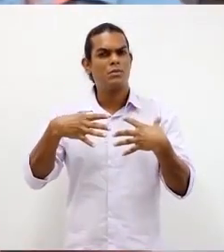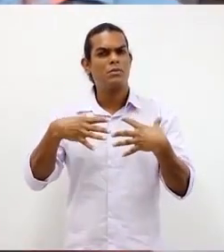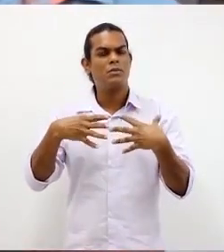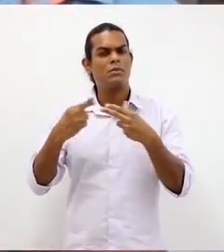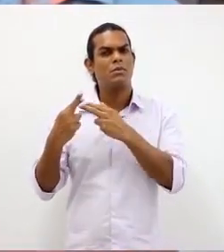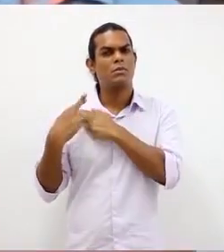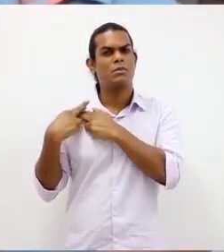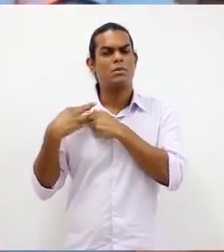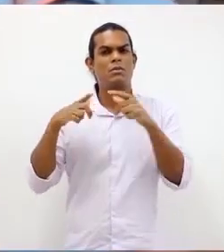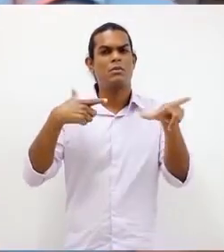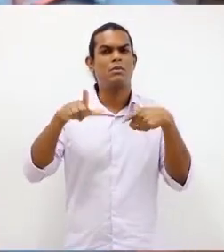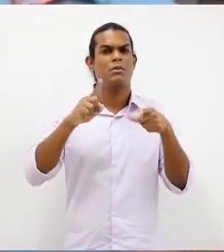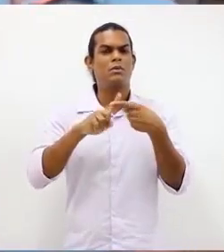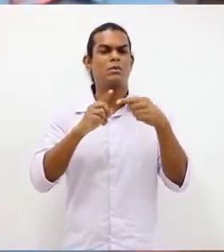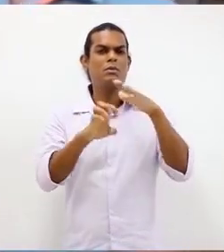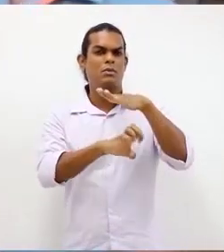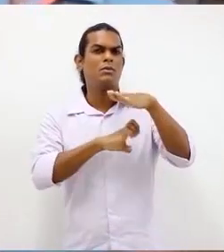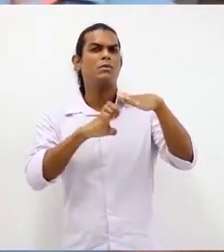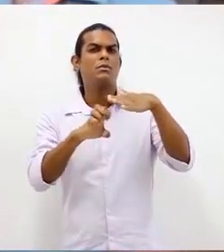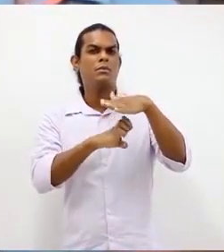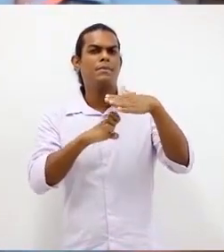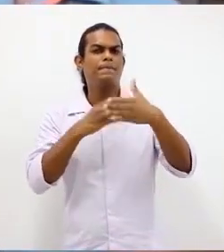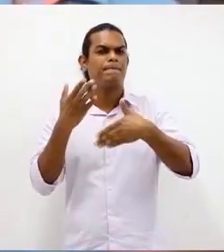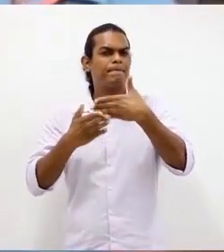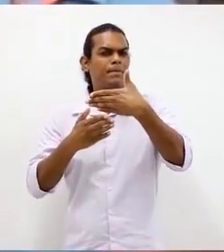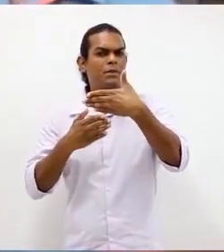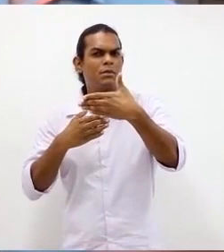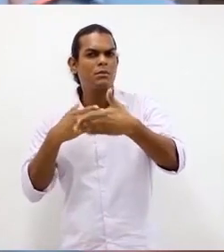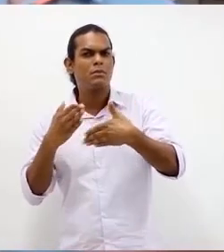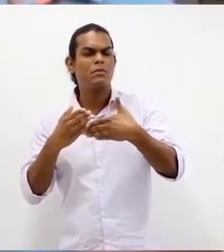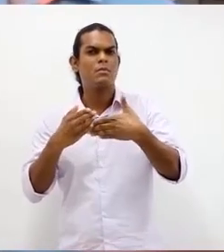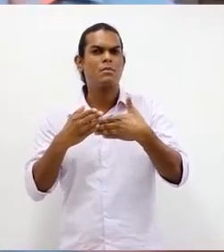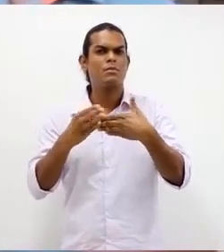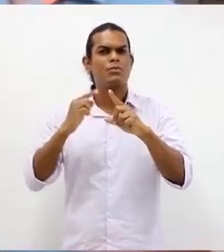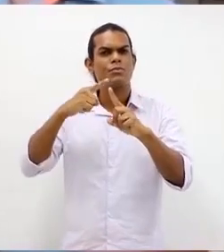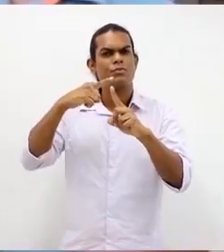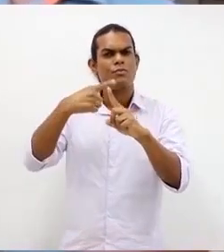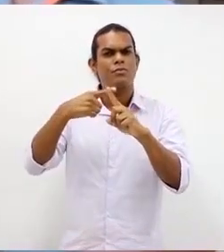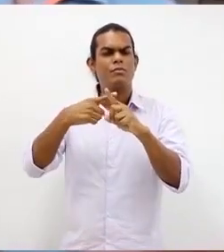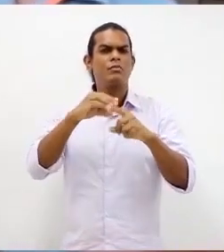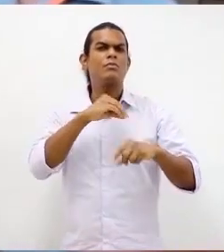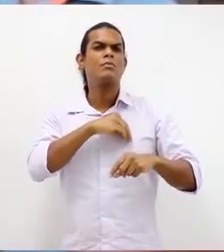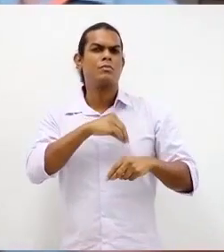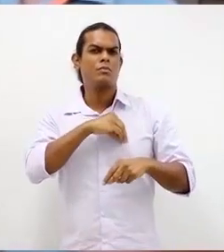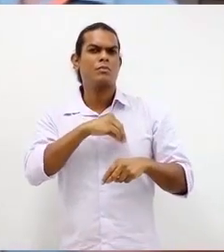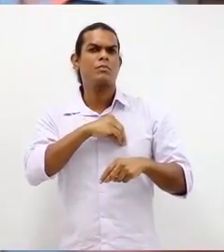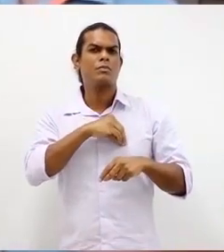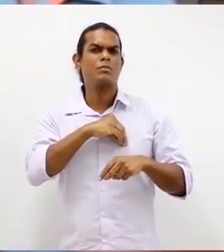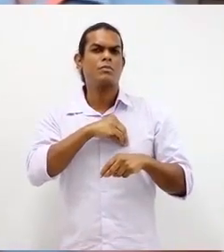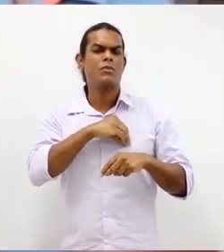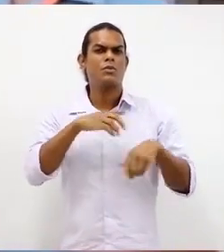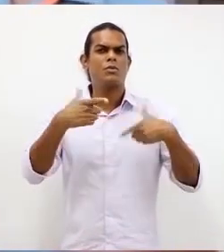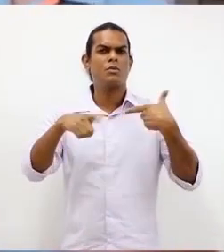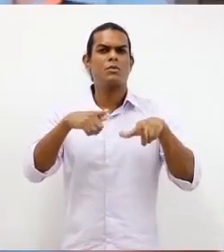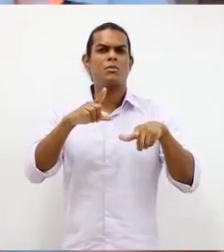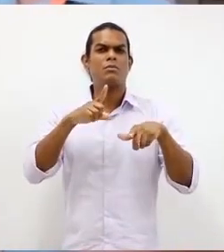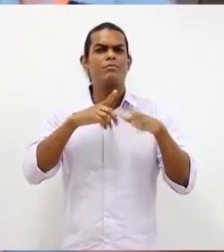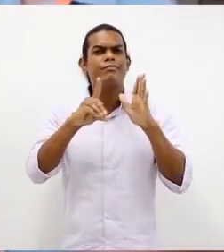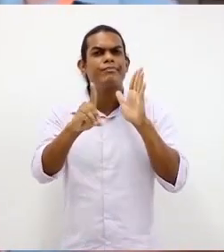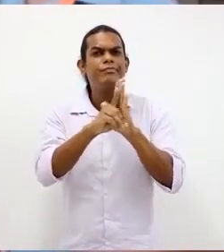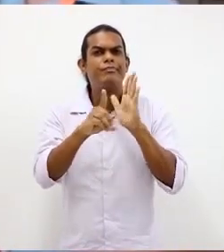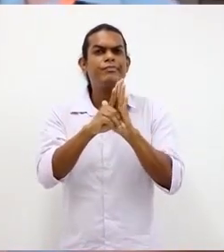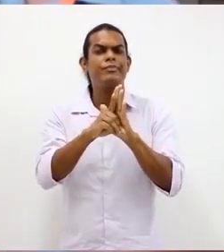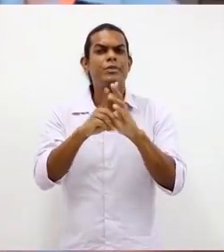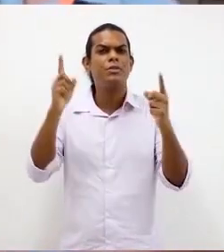empregador, principalmente em relação a um adicional de salário que o empregador tem o direito quando está presente as